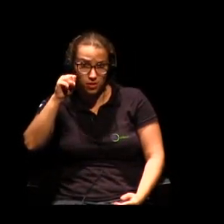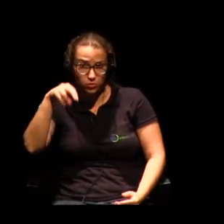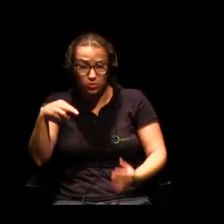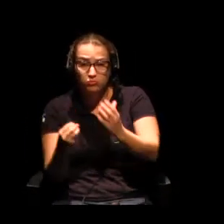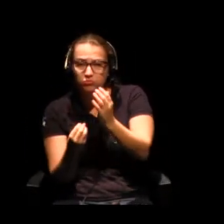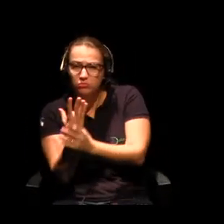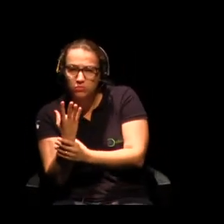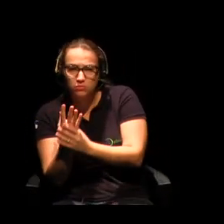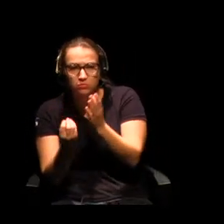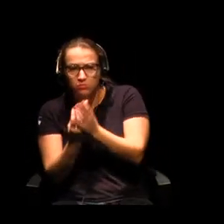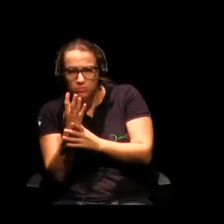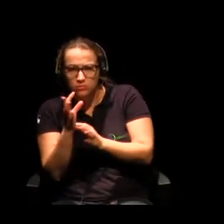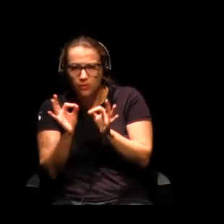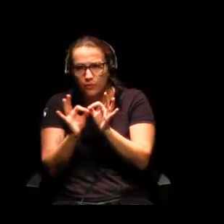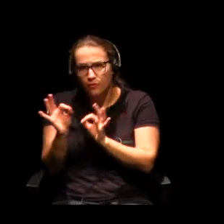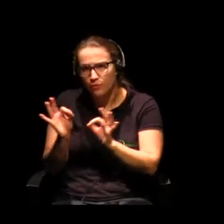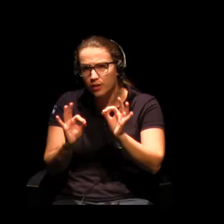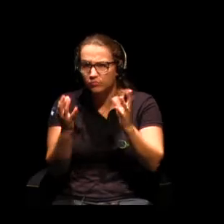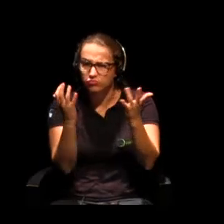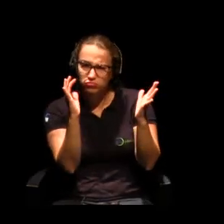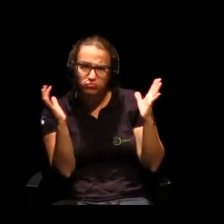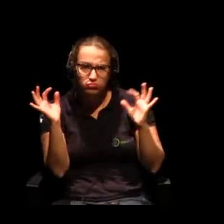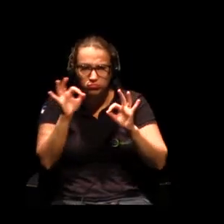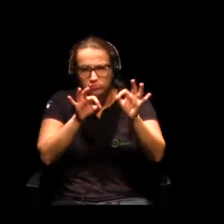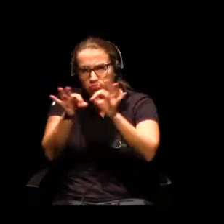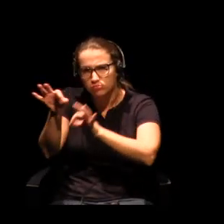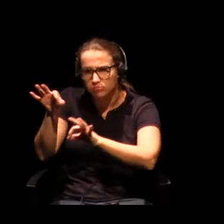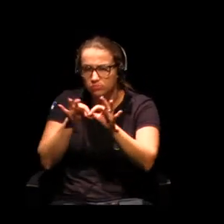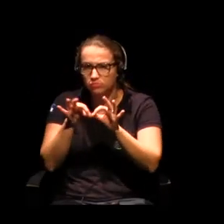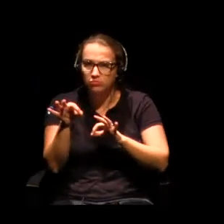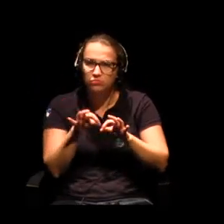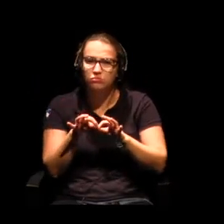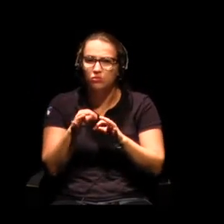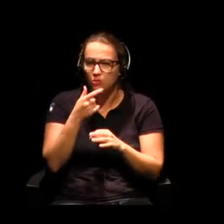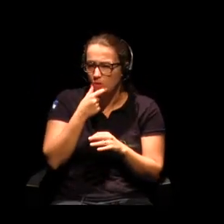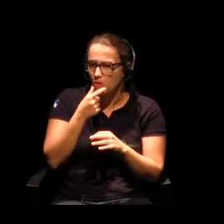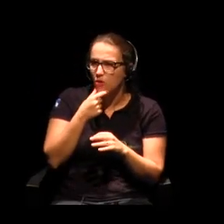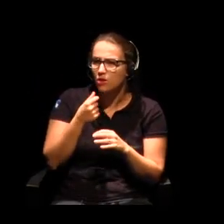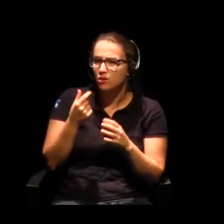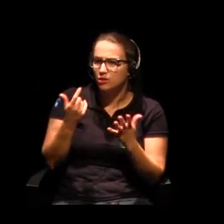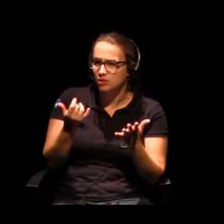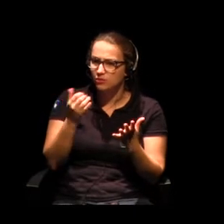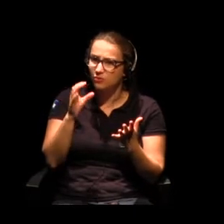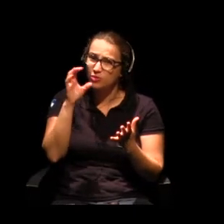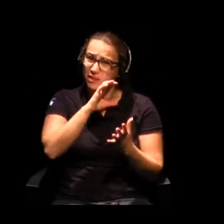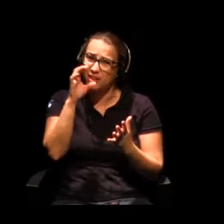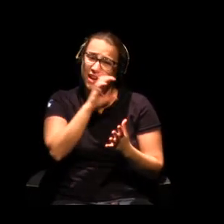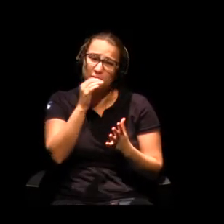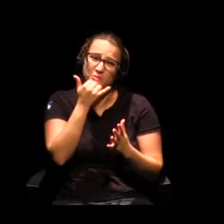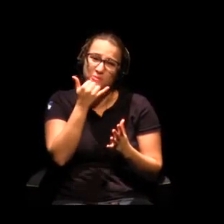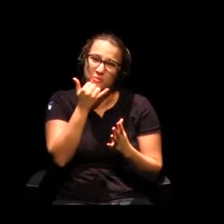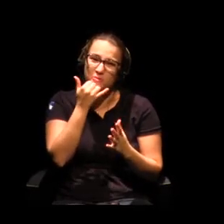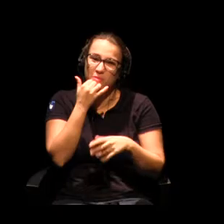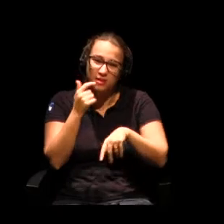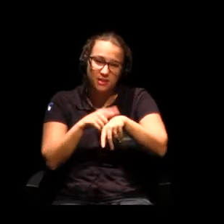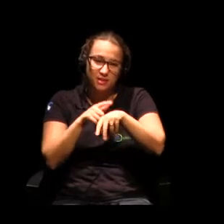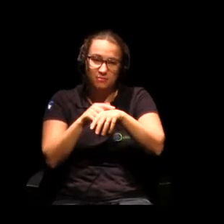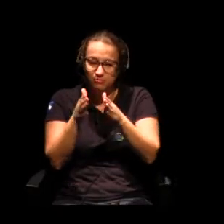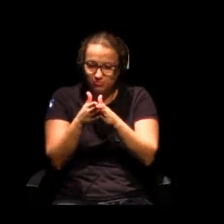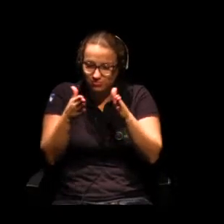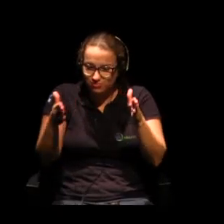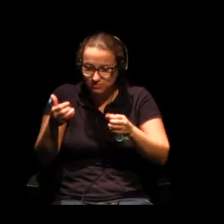ordenância de paisagismo e ele... Eu vou ter que ir mais rápido, pois